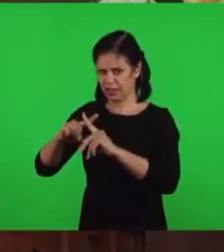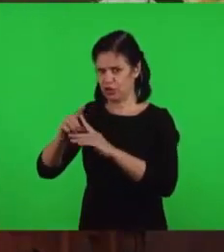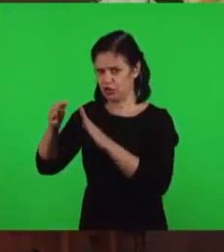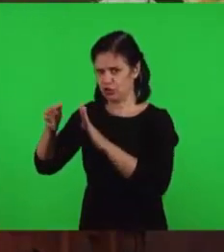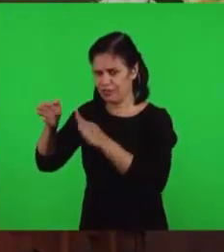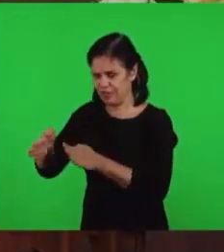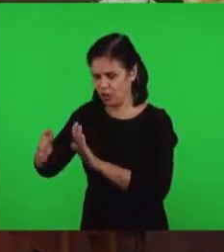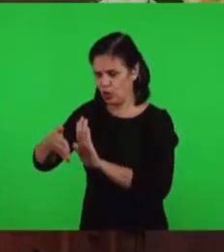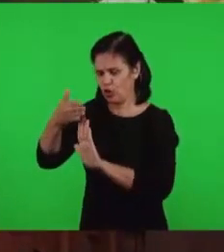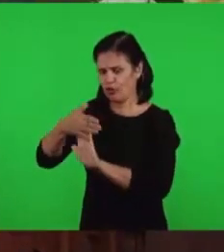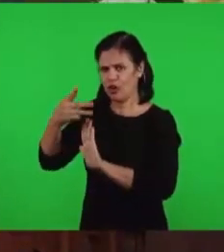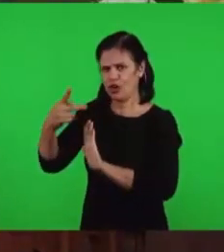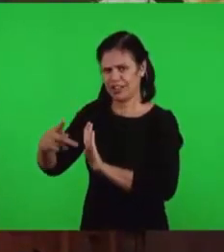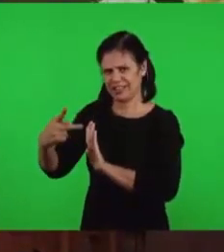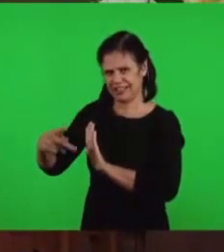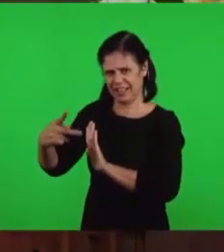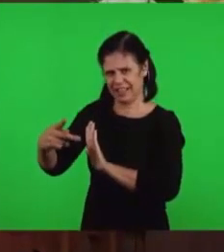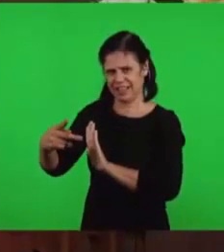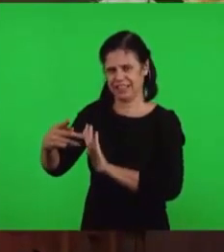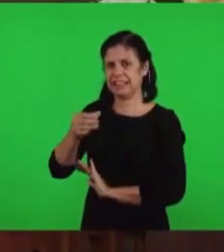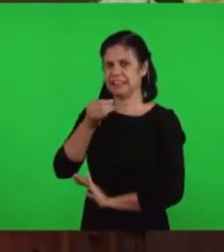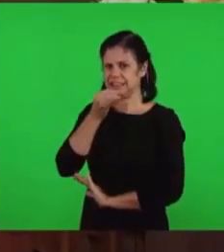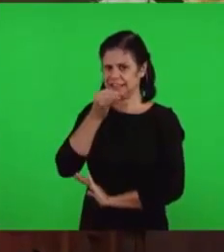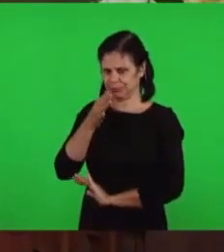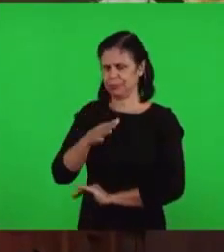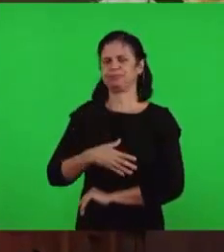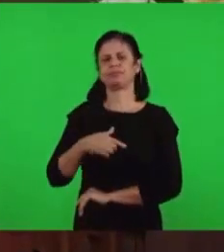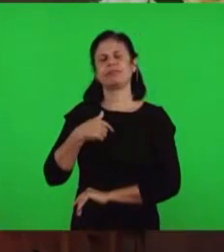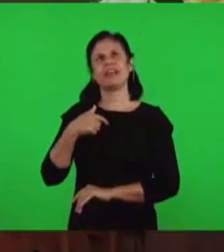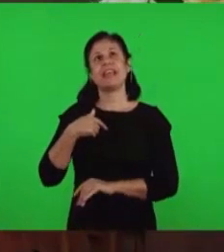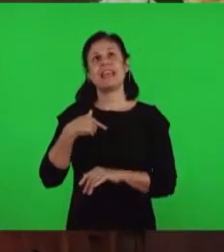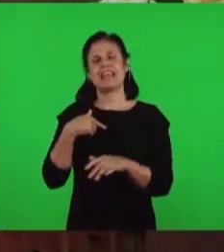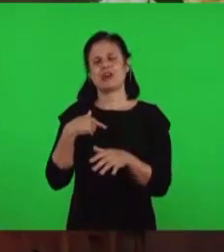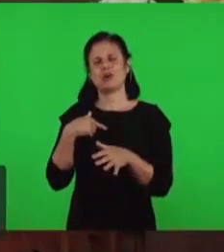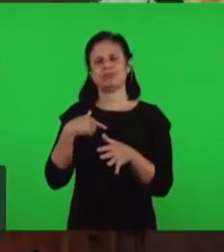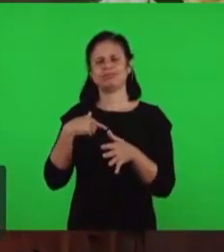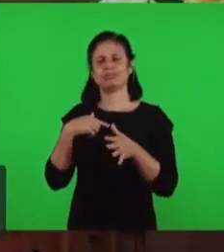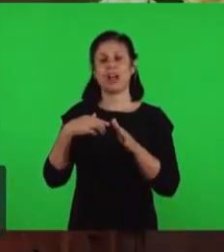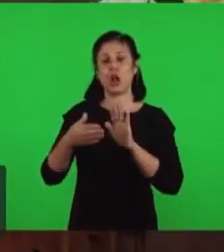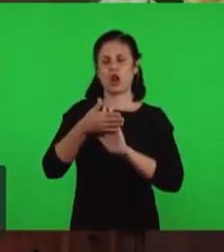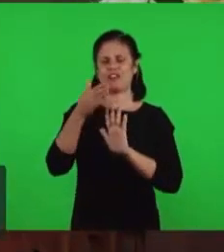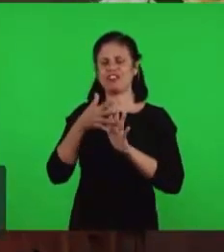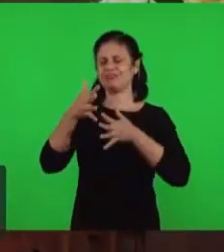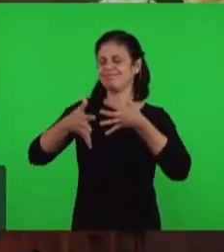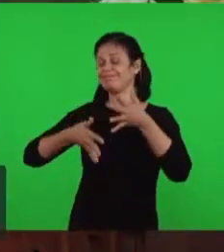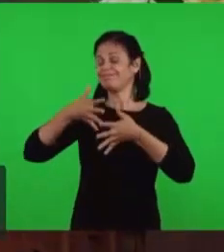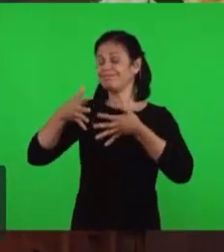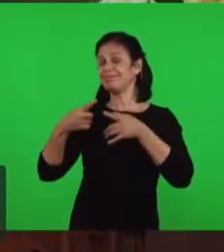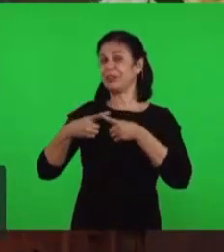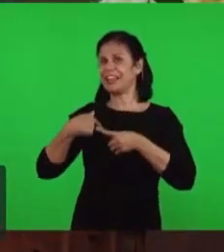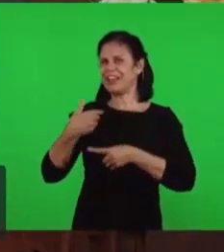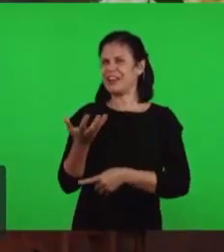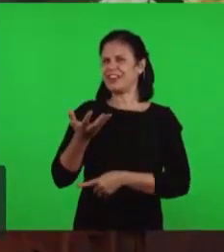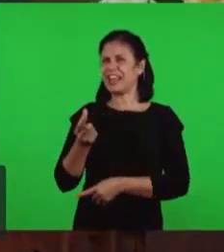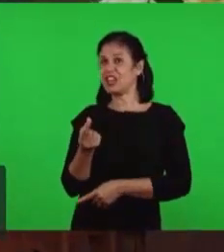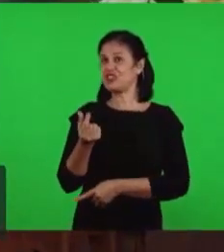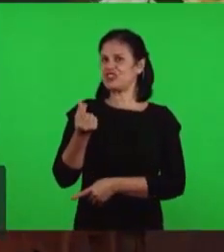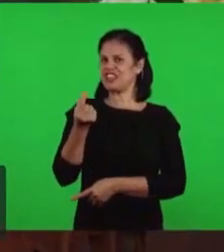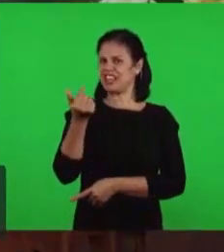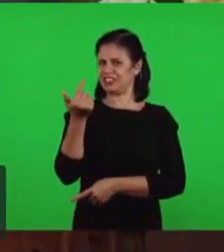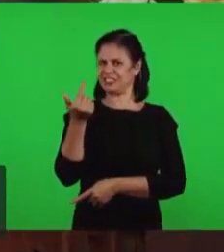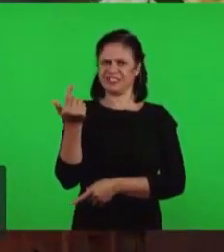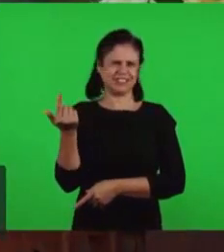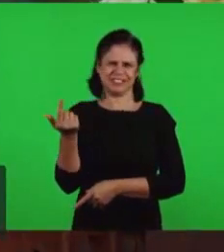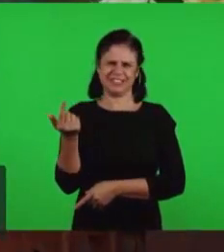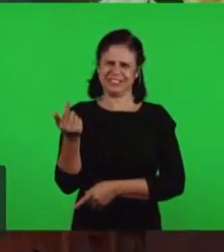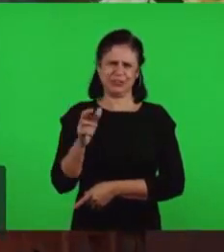exteriores quer dizer eu estou cantando uma coisa para ganhar dinheiro então eu tenho que entender que são